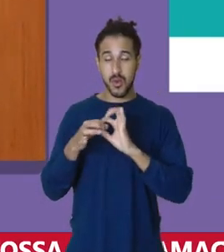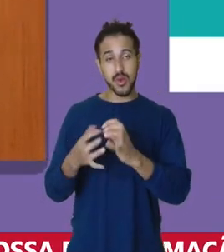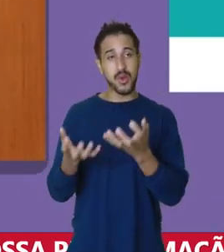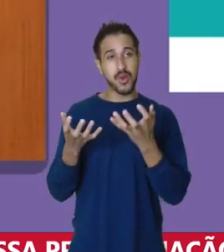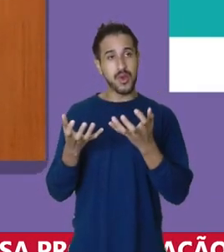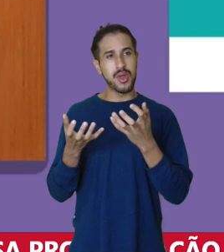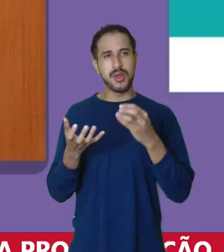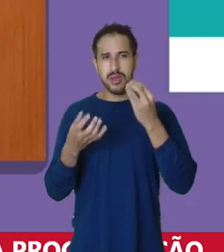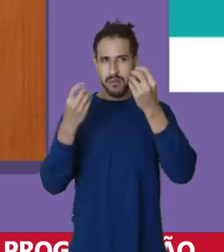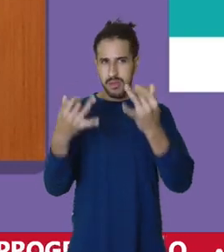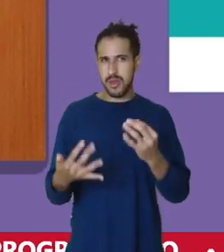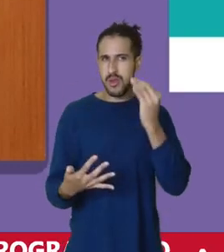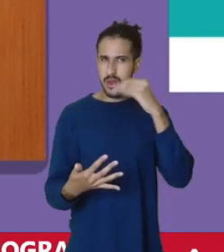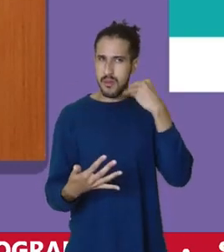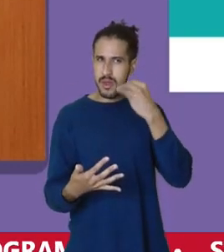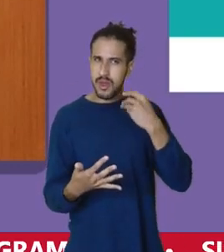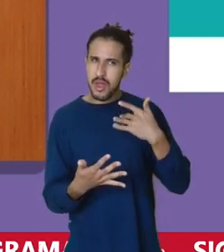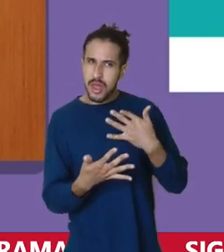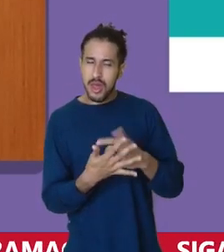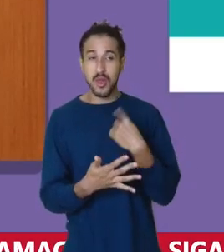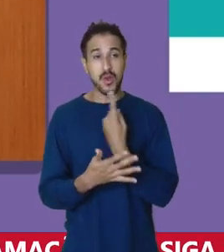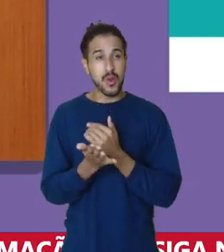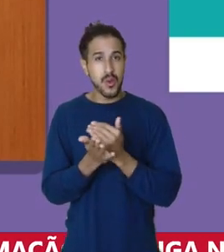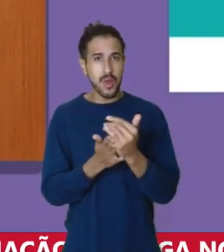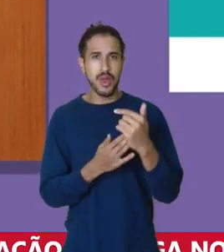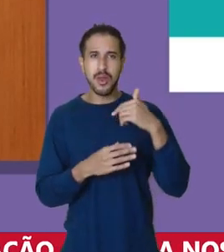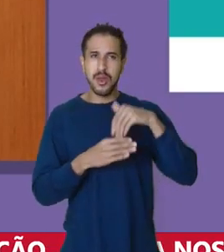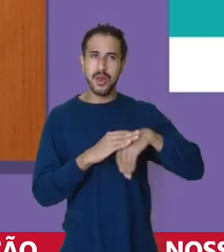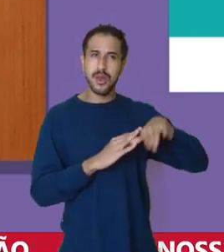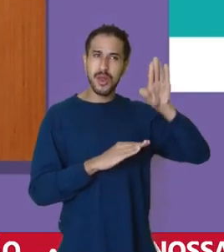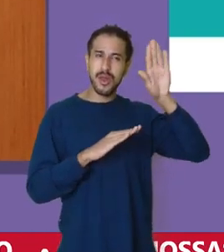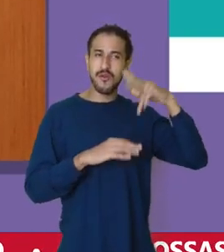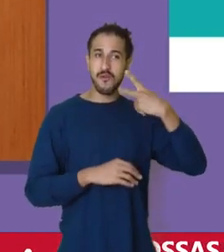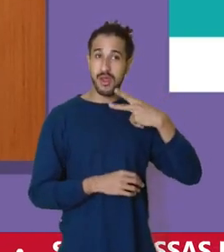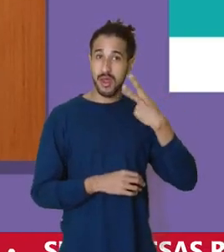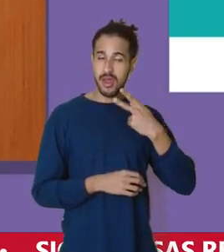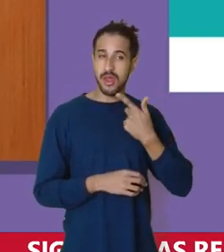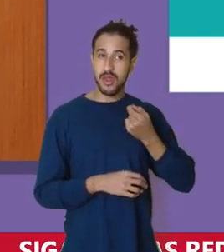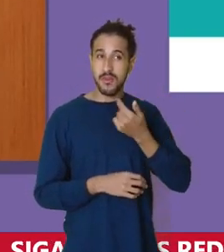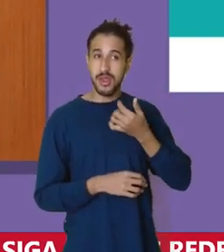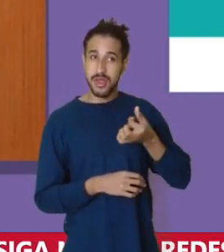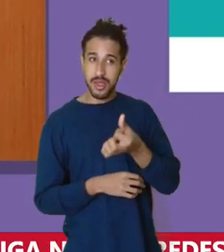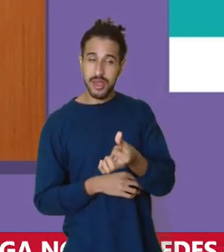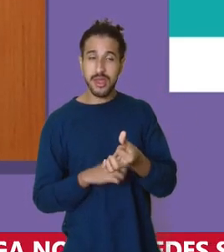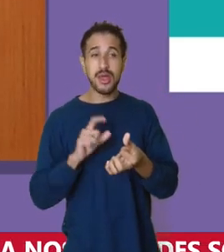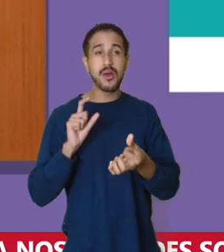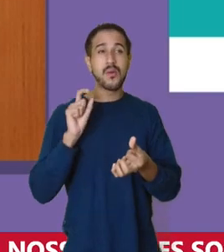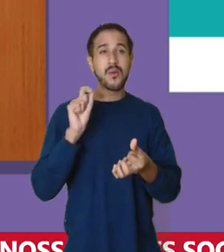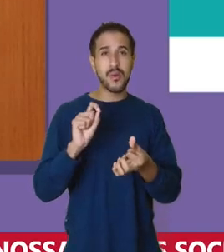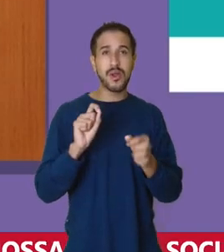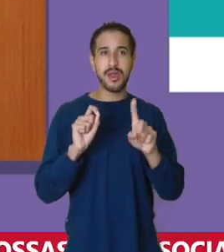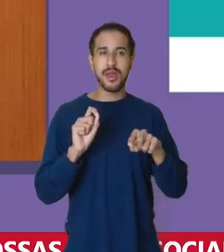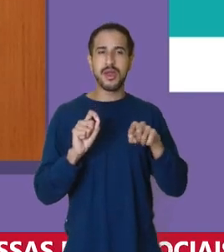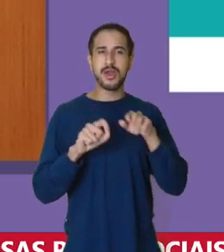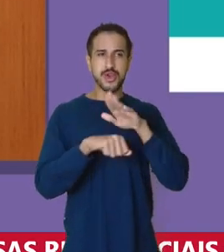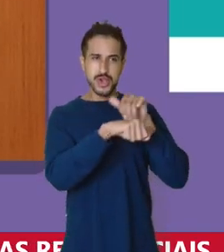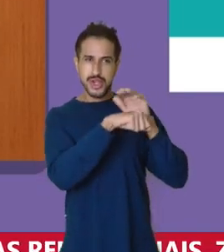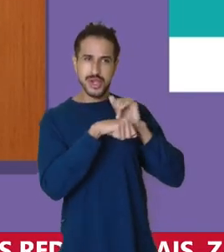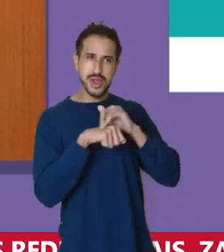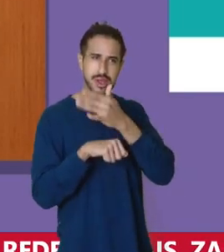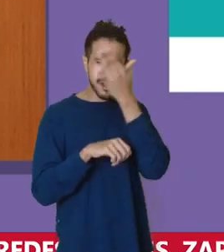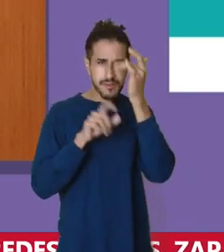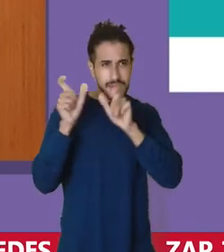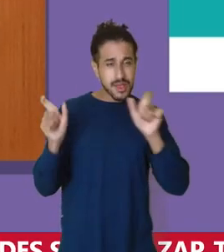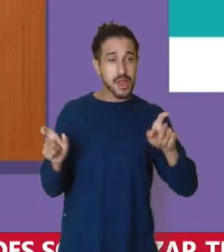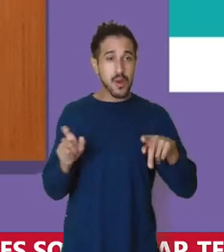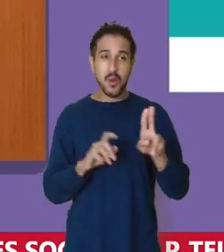queria contar uma experiência que a gente começou quando eu fui candidata a vereadora em 2016, que foi o Chame Gente.